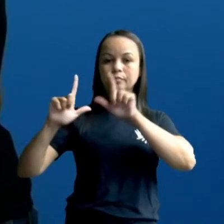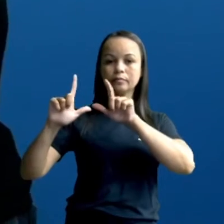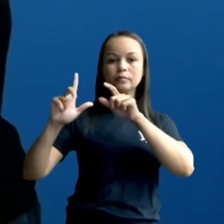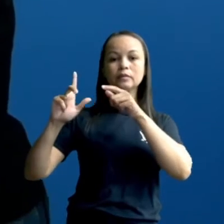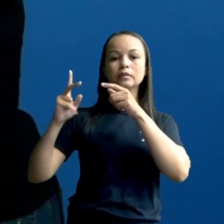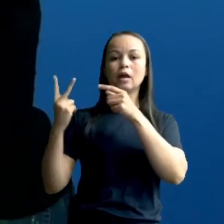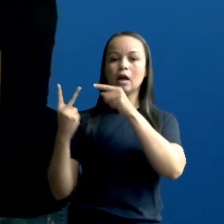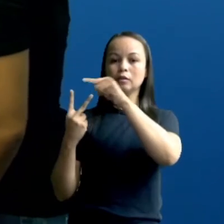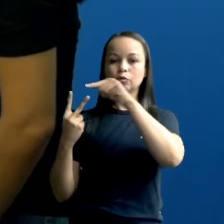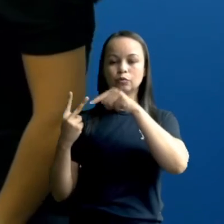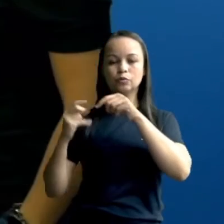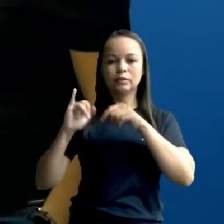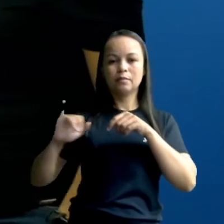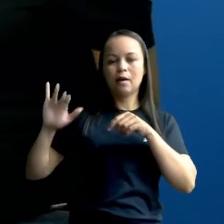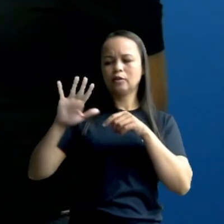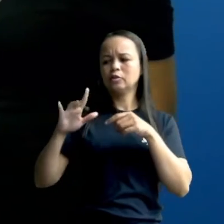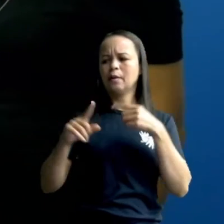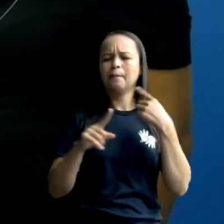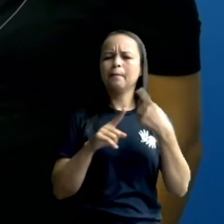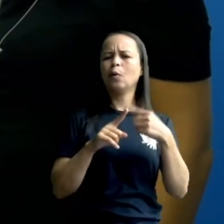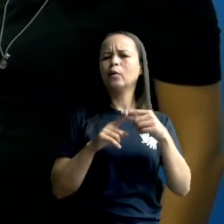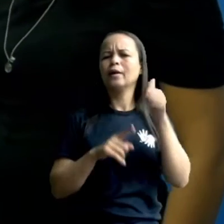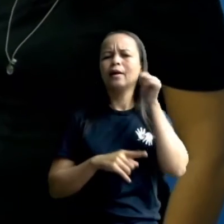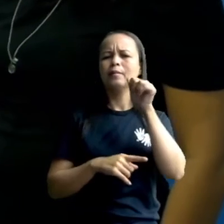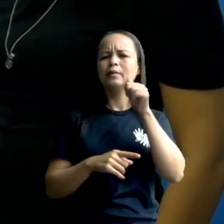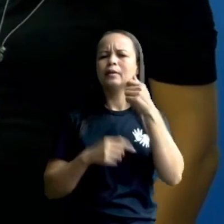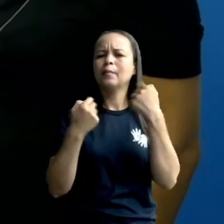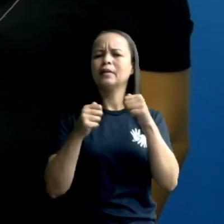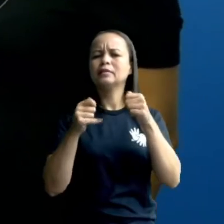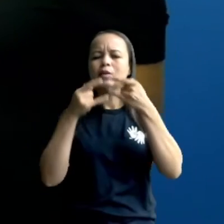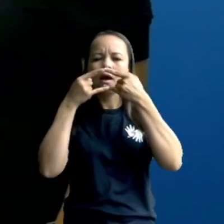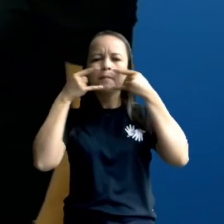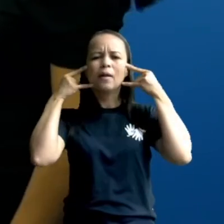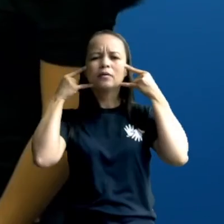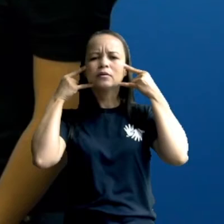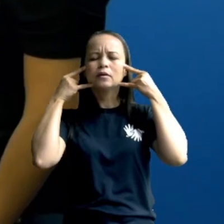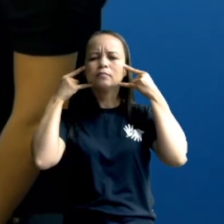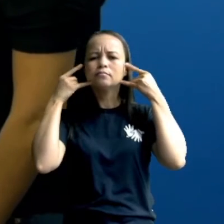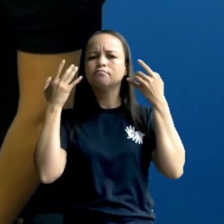Por que a moça precisa usar essa máscara? Por quê?